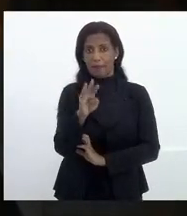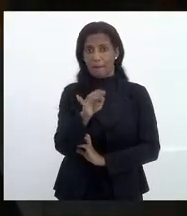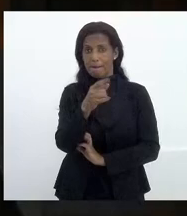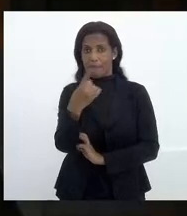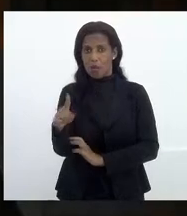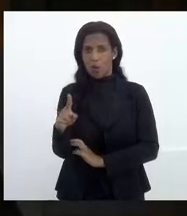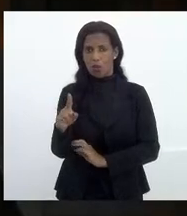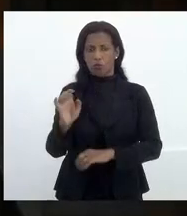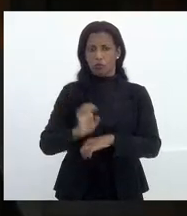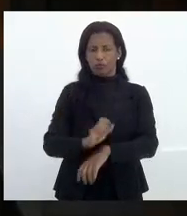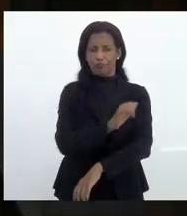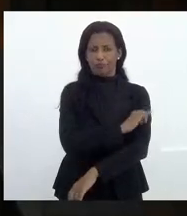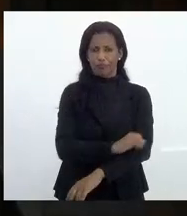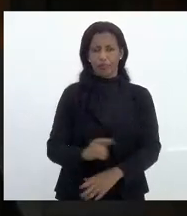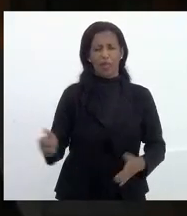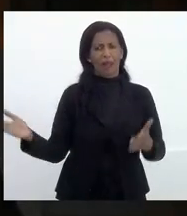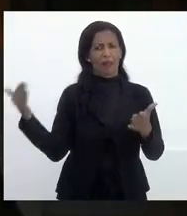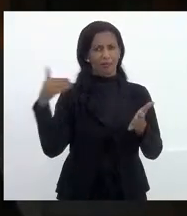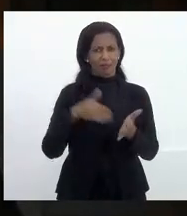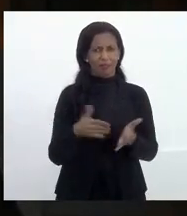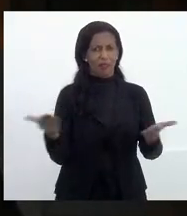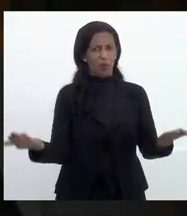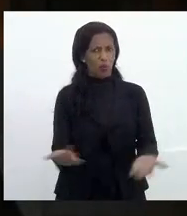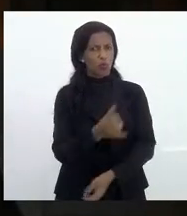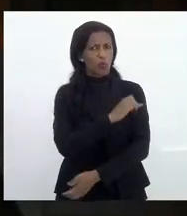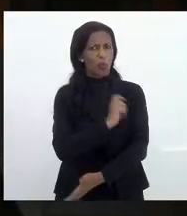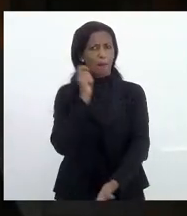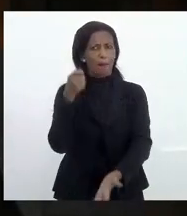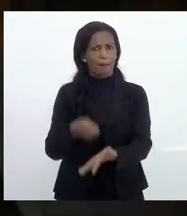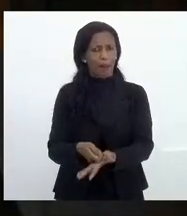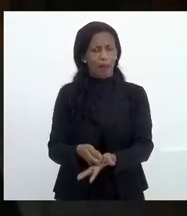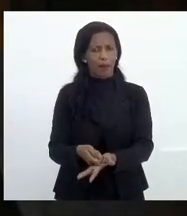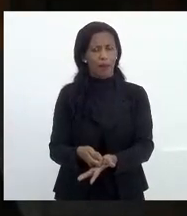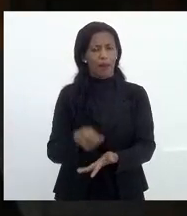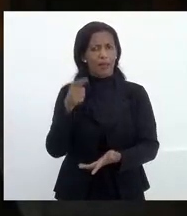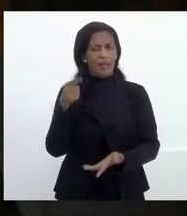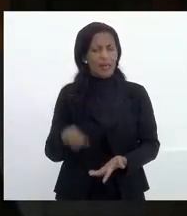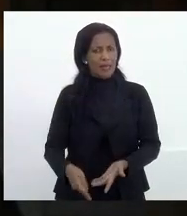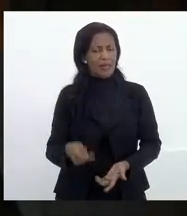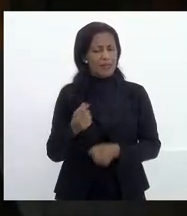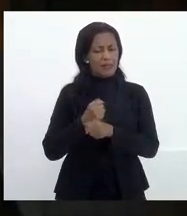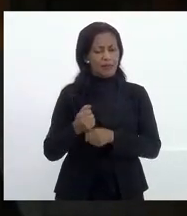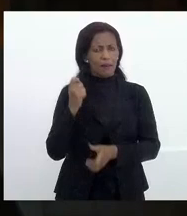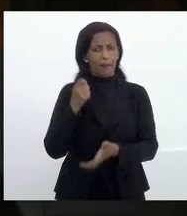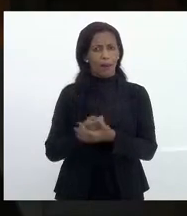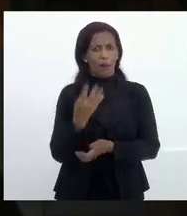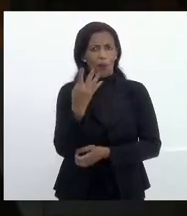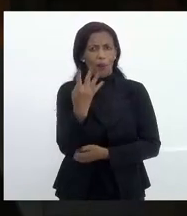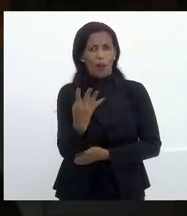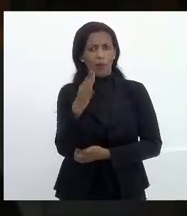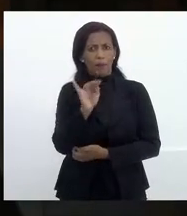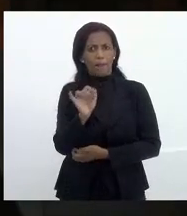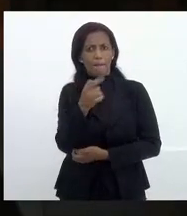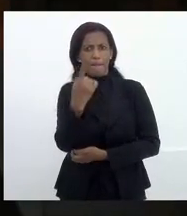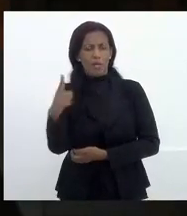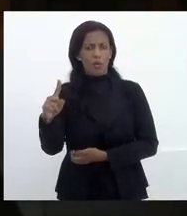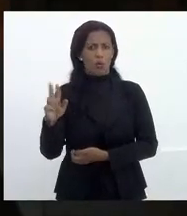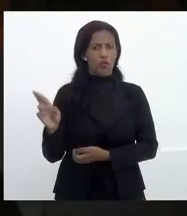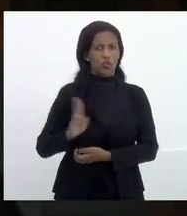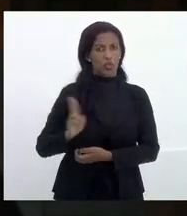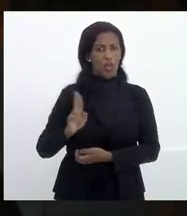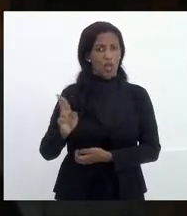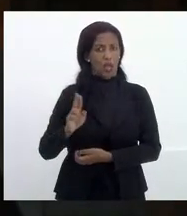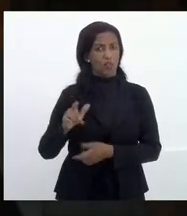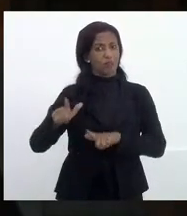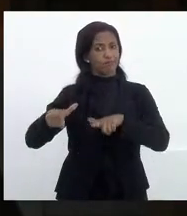e ainda hoje o Rio de Janeiro paga esse ano o Rio de Janeiro tá pagando 4 bilhões de reais da operação delaware